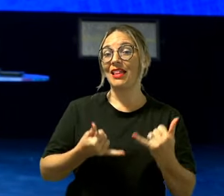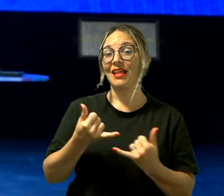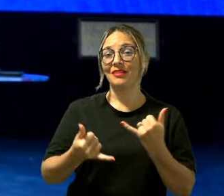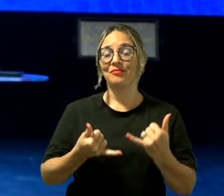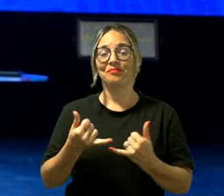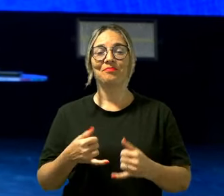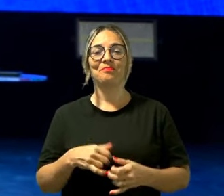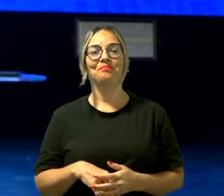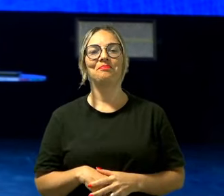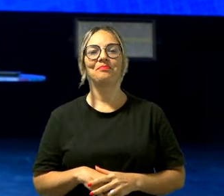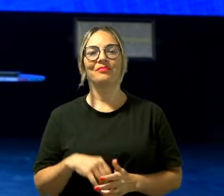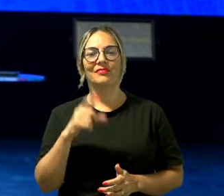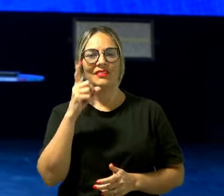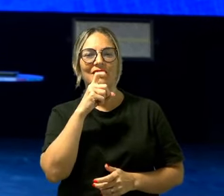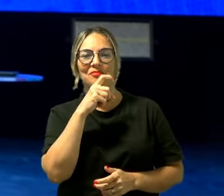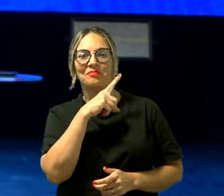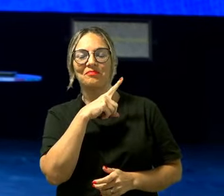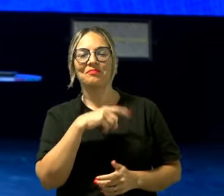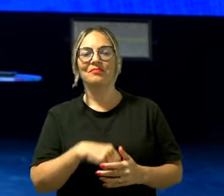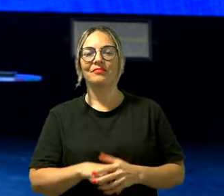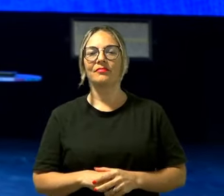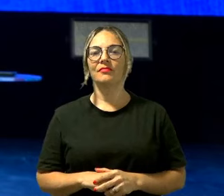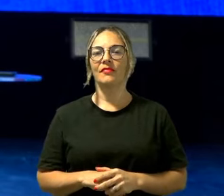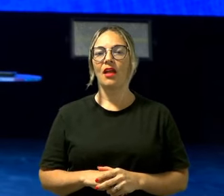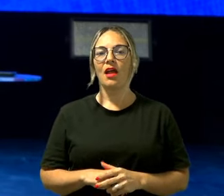acontece? Joquebede engravidou.